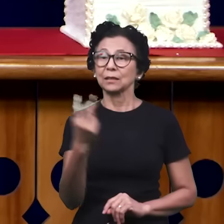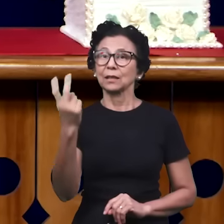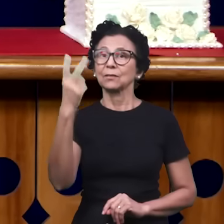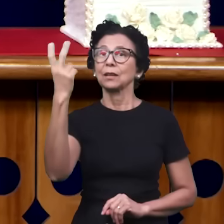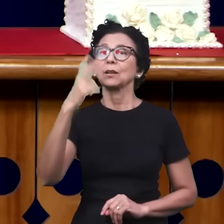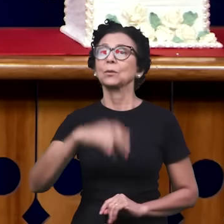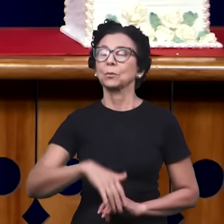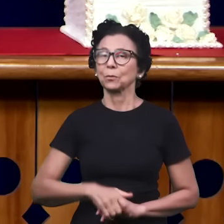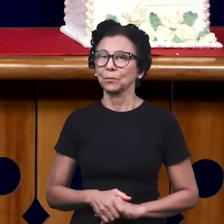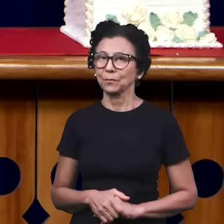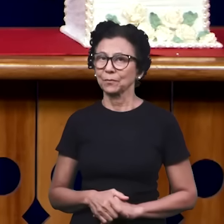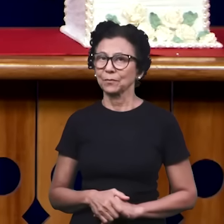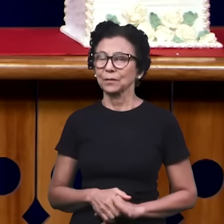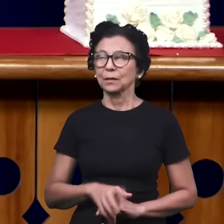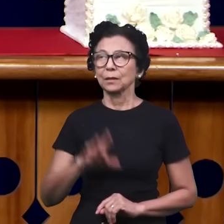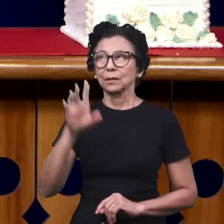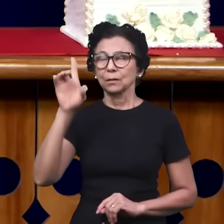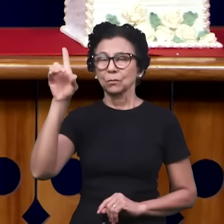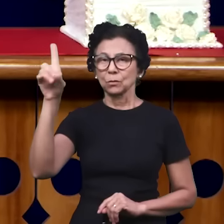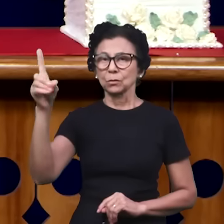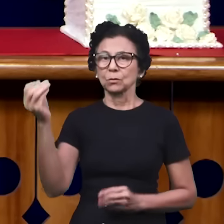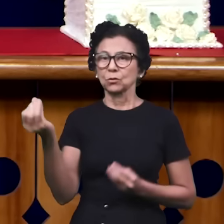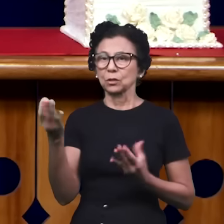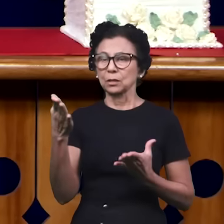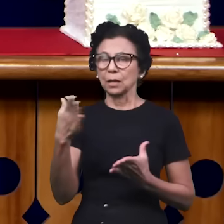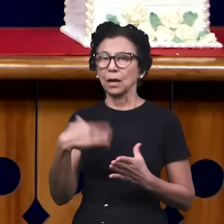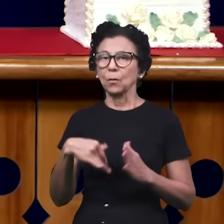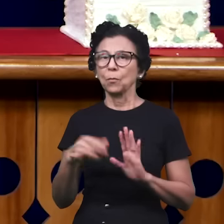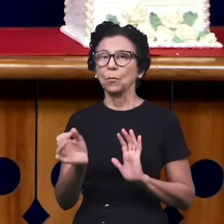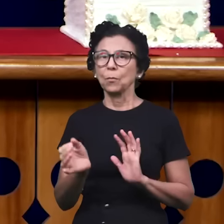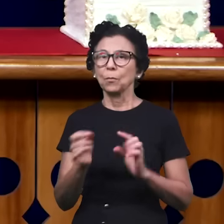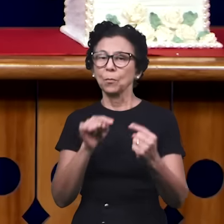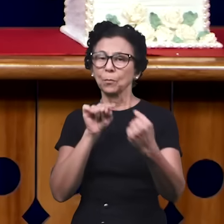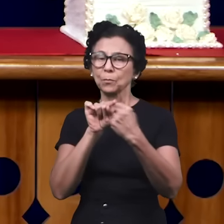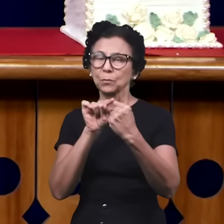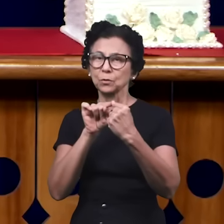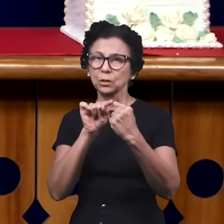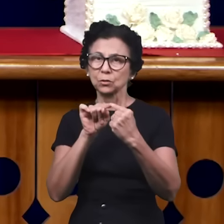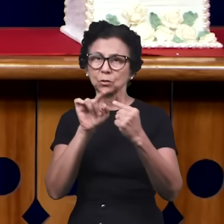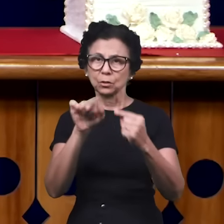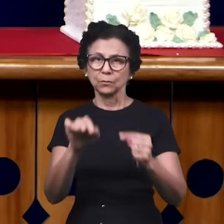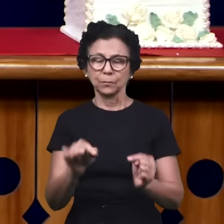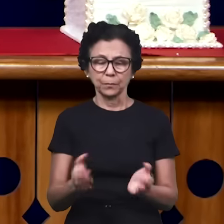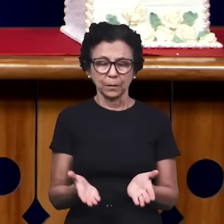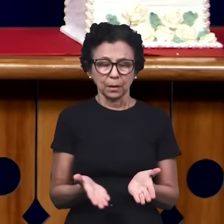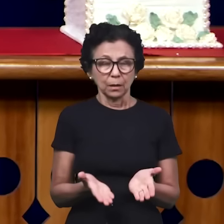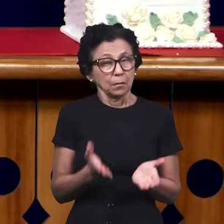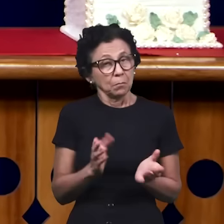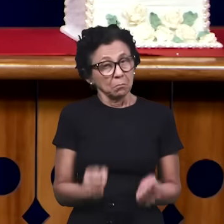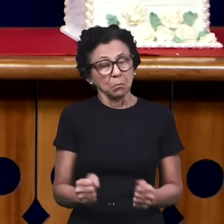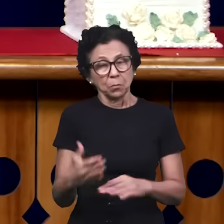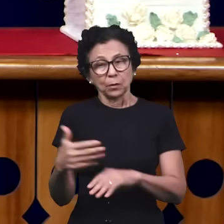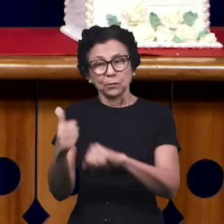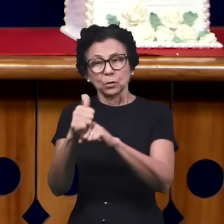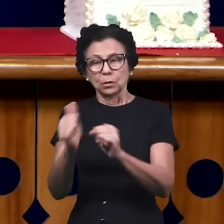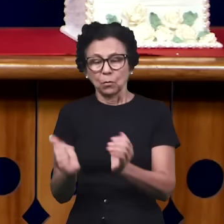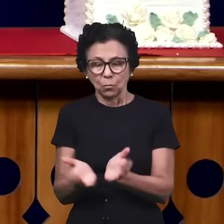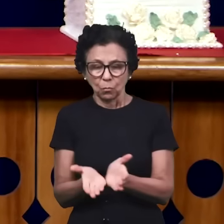nos dá propósito. O oleiro, ele faz do barro, ele faz um vaso para guardar água, ele faz um prato